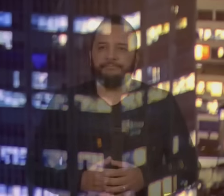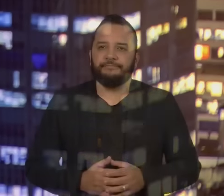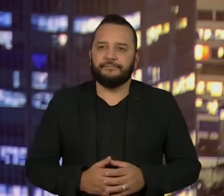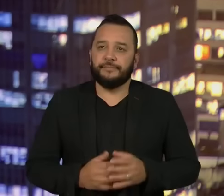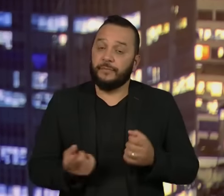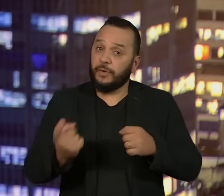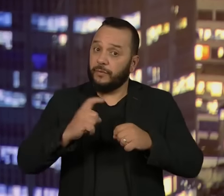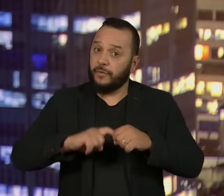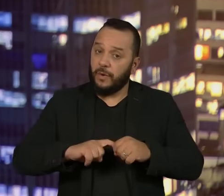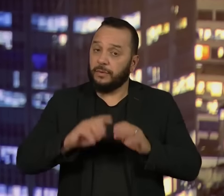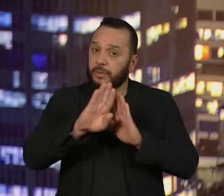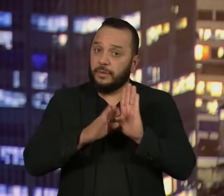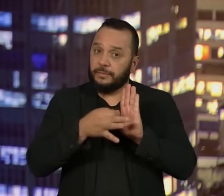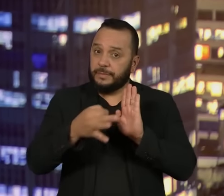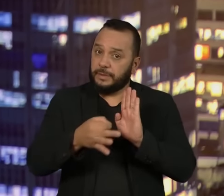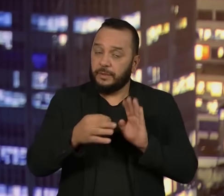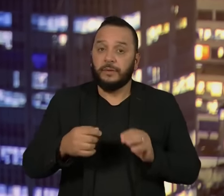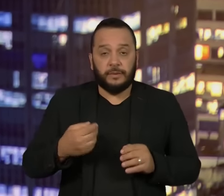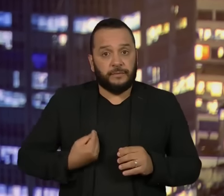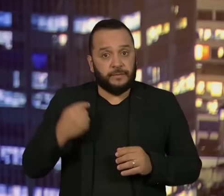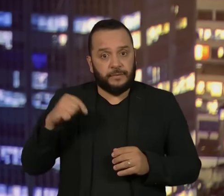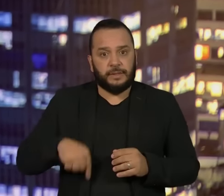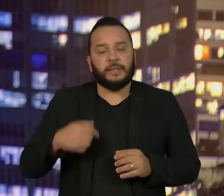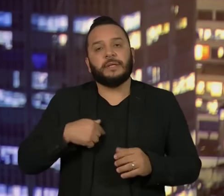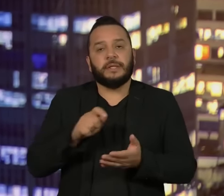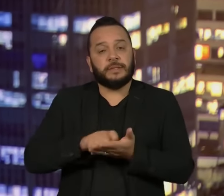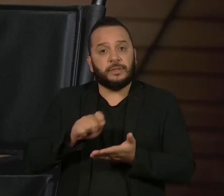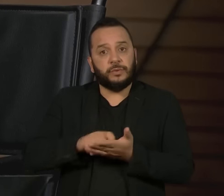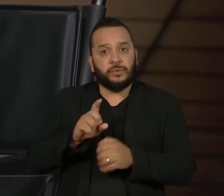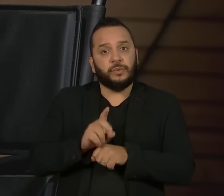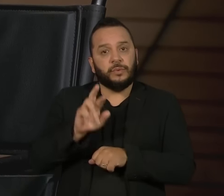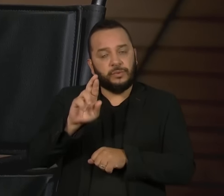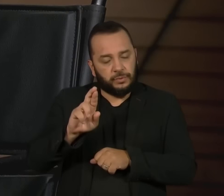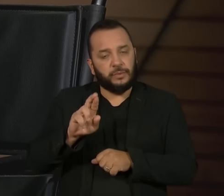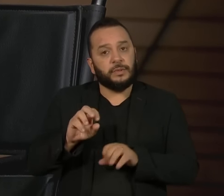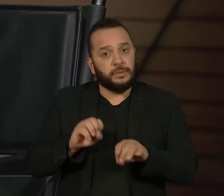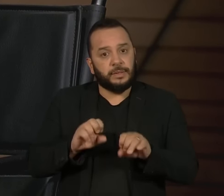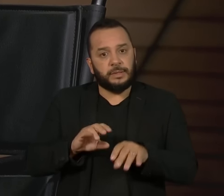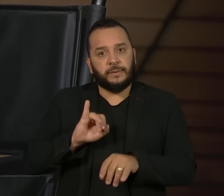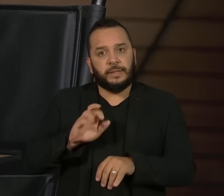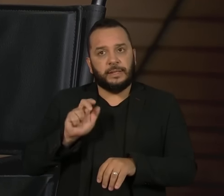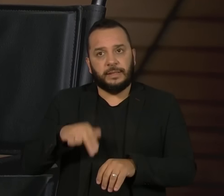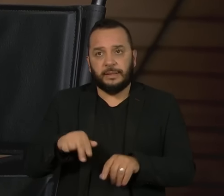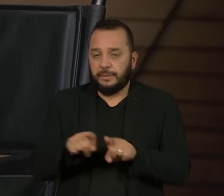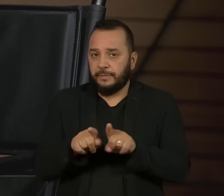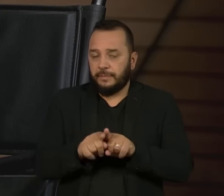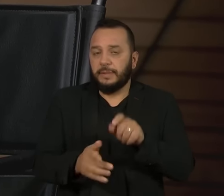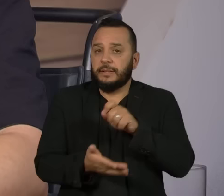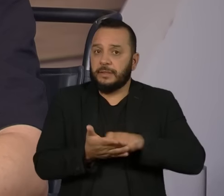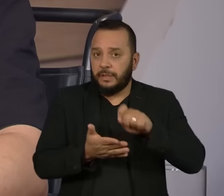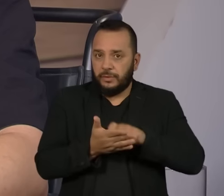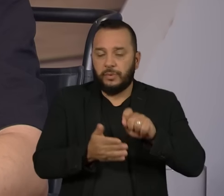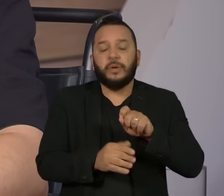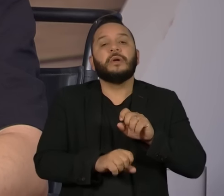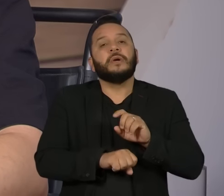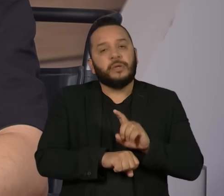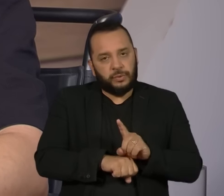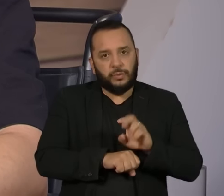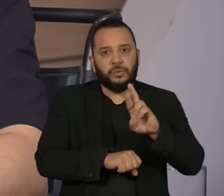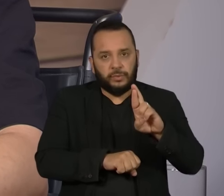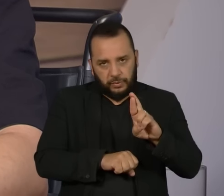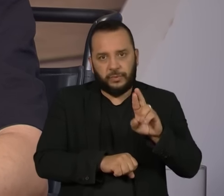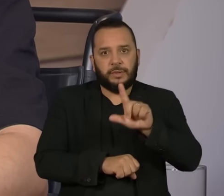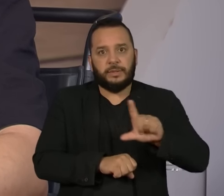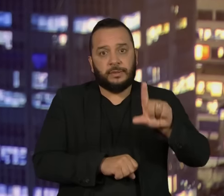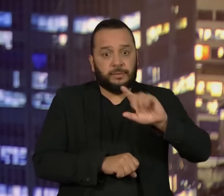Estamos de volta com opinião com a gente, o escritor e doutor em educação, Ilan Breman, e o também escritor e doutor em literatura brasileira, Ricardo